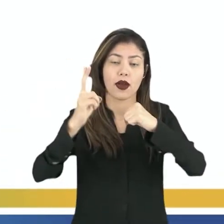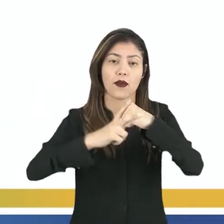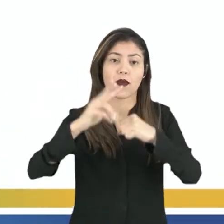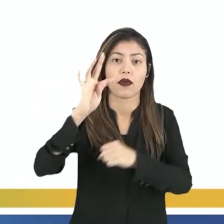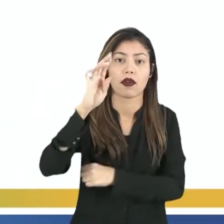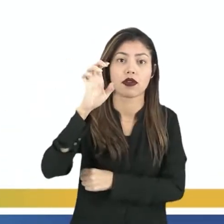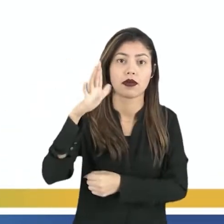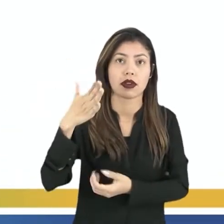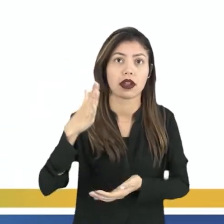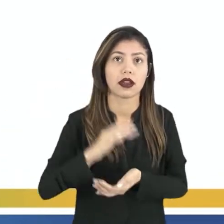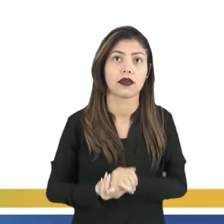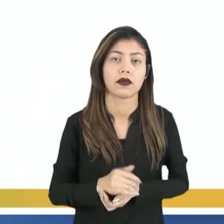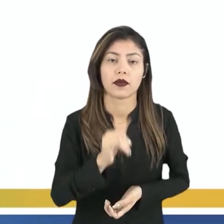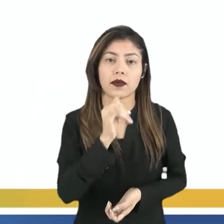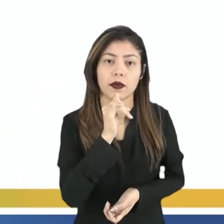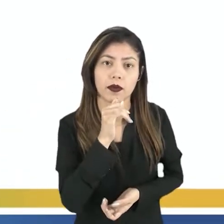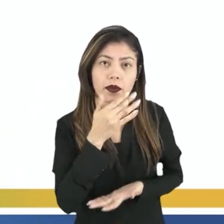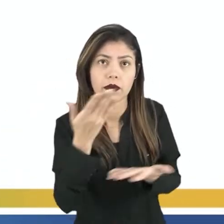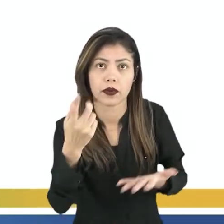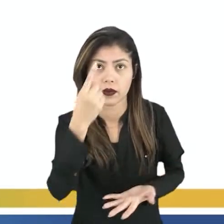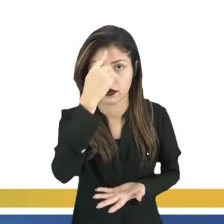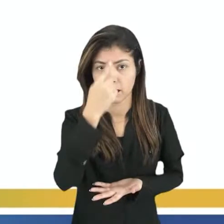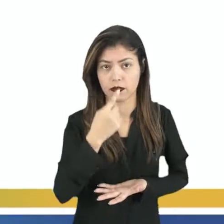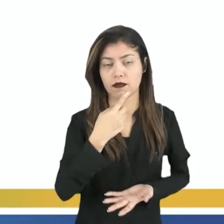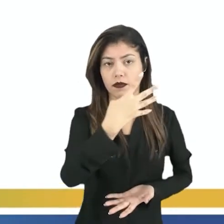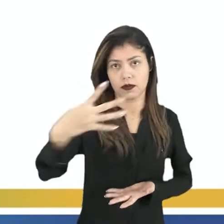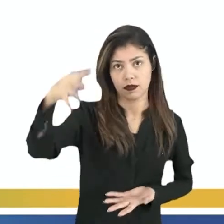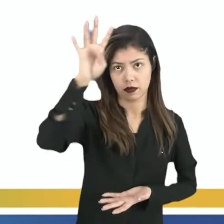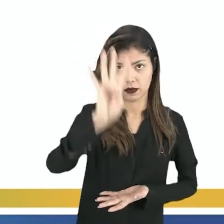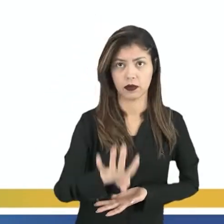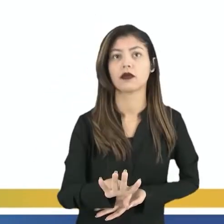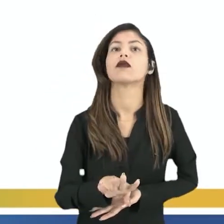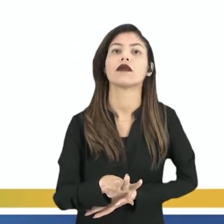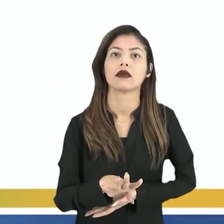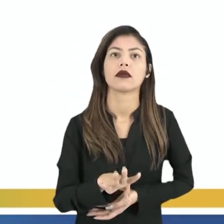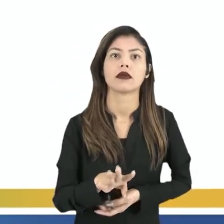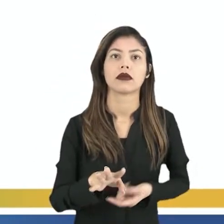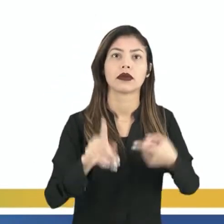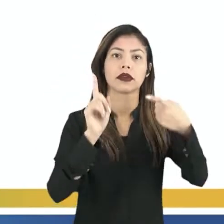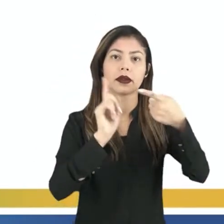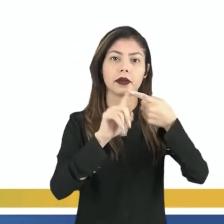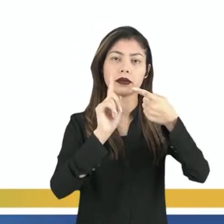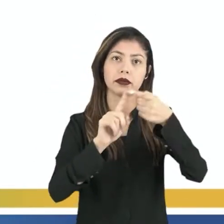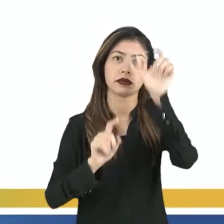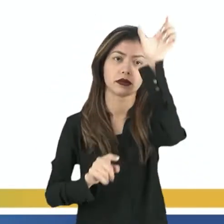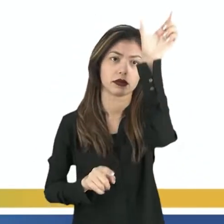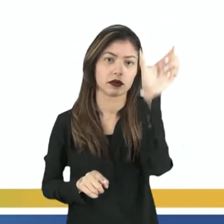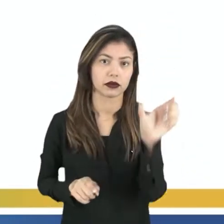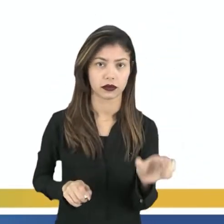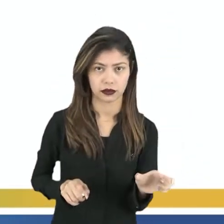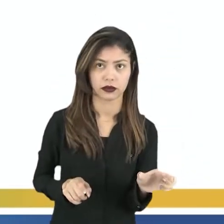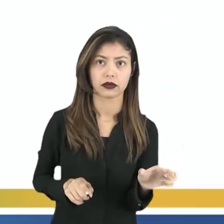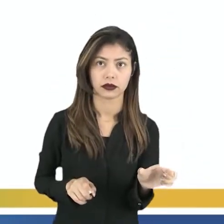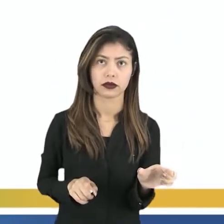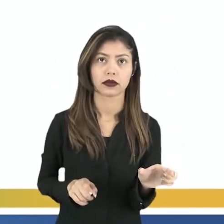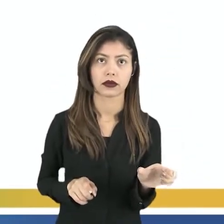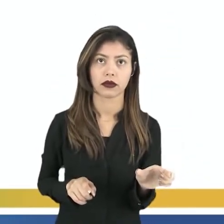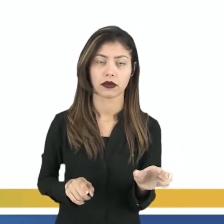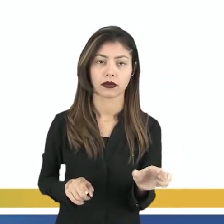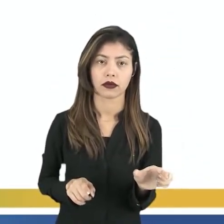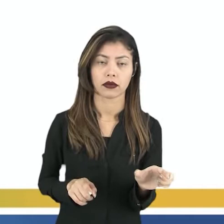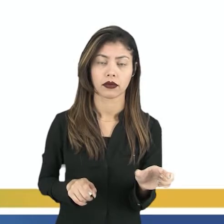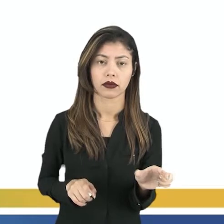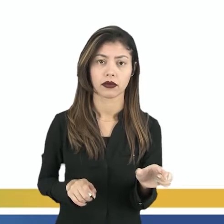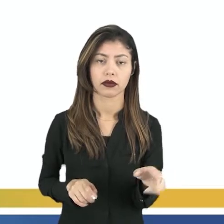que eu faço isso? Então, observem aí no quadro comigo, na tela. Nós temos aí na primeira coluna os personal pronouns, que são os